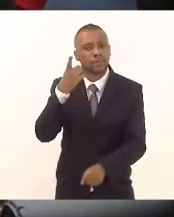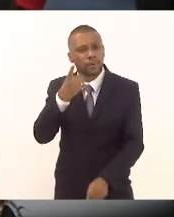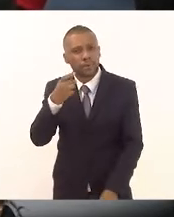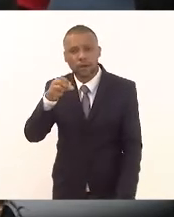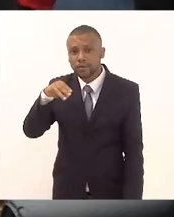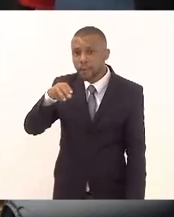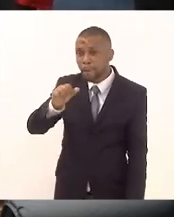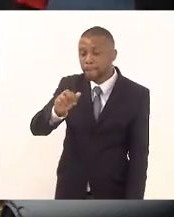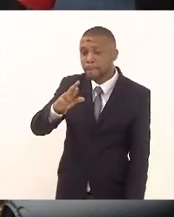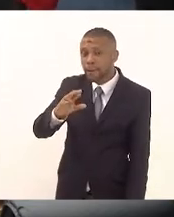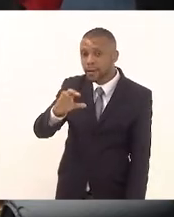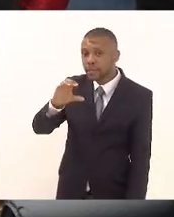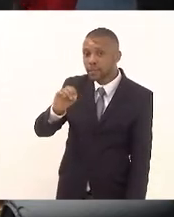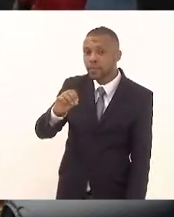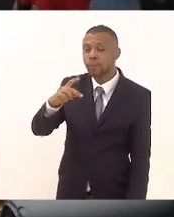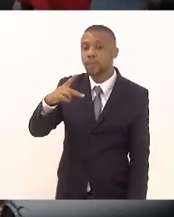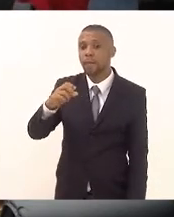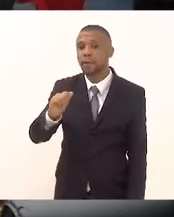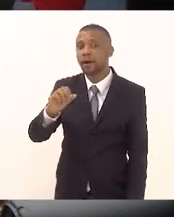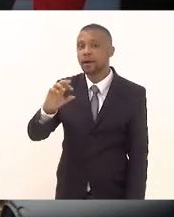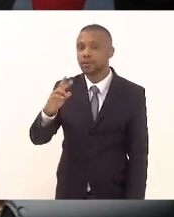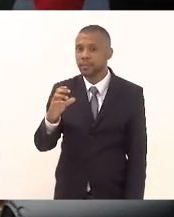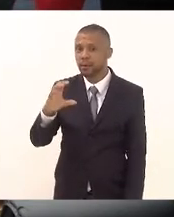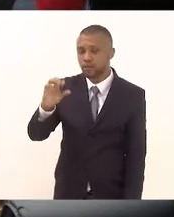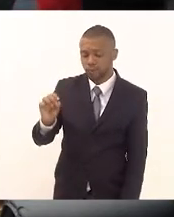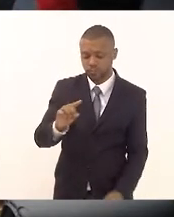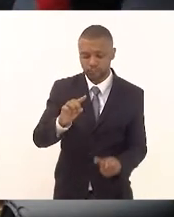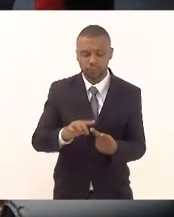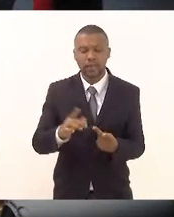Deputado Márcio Pacheco. Deputado Luiz Paulo.